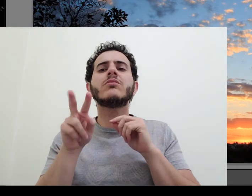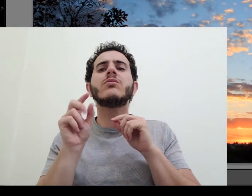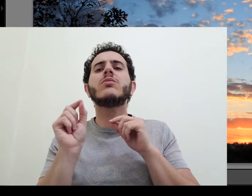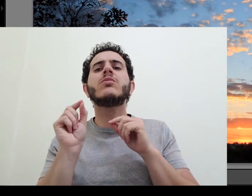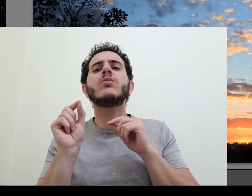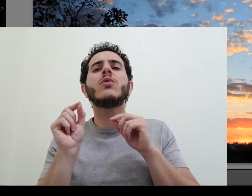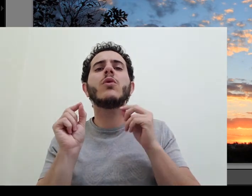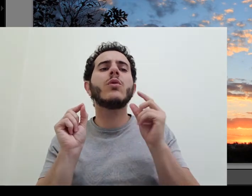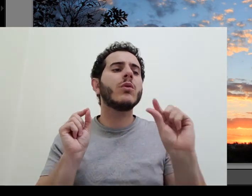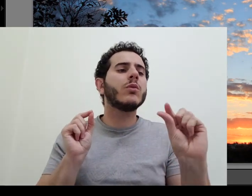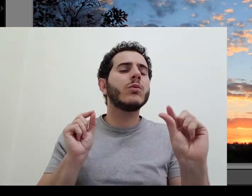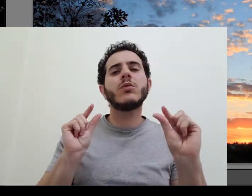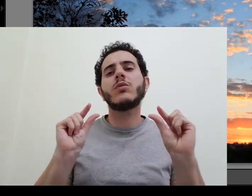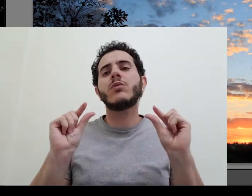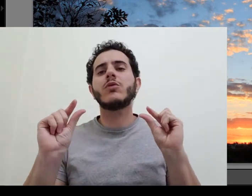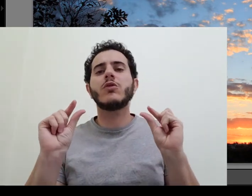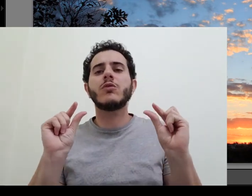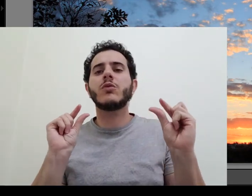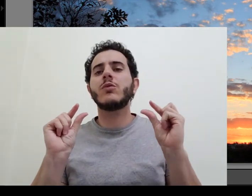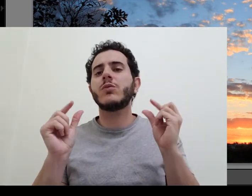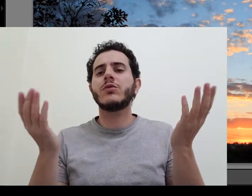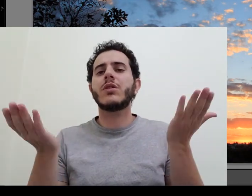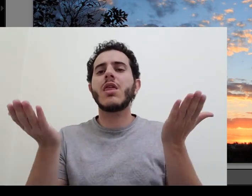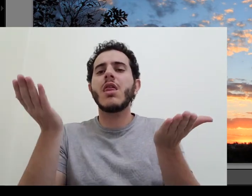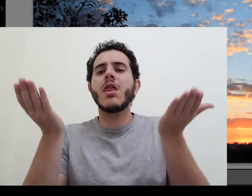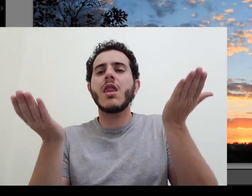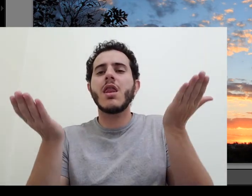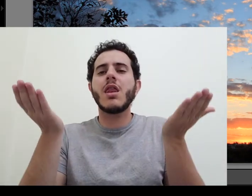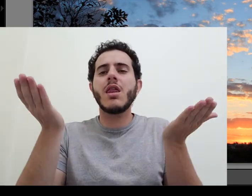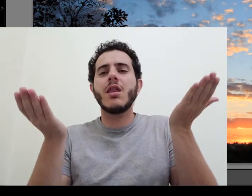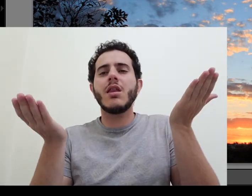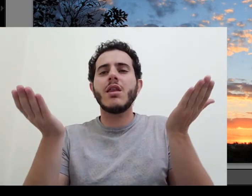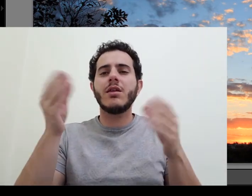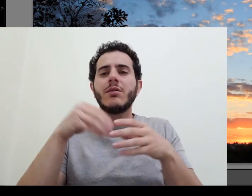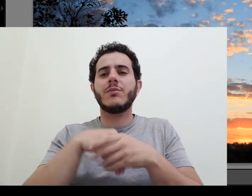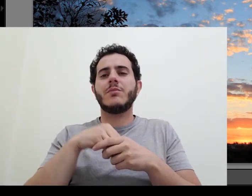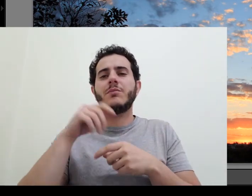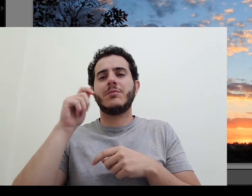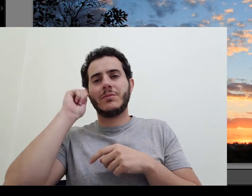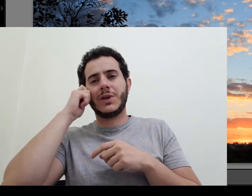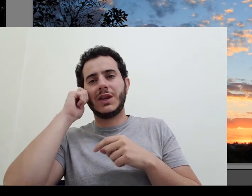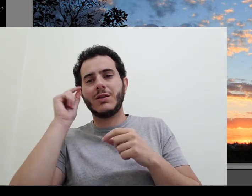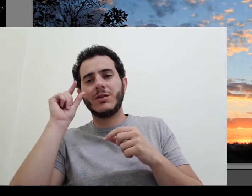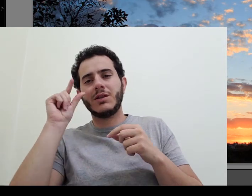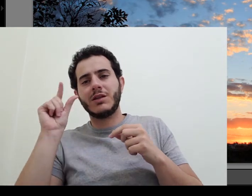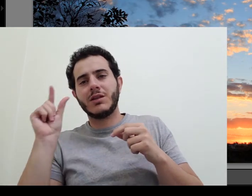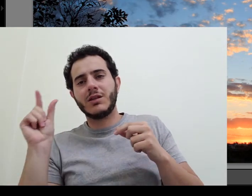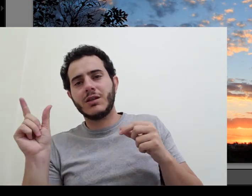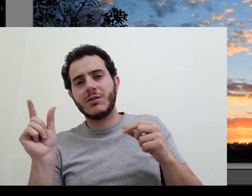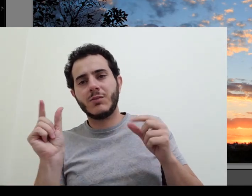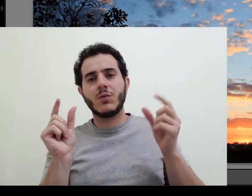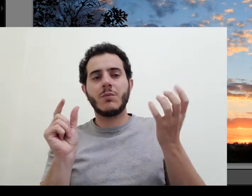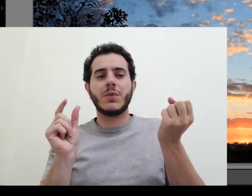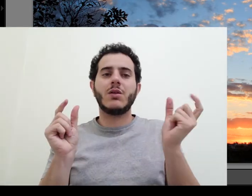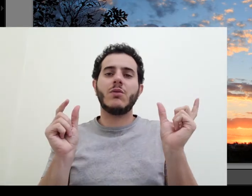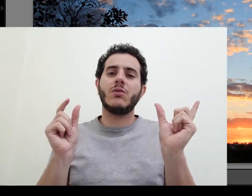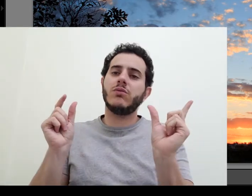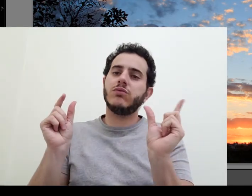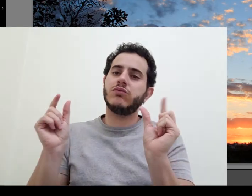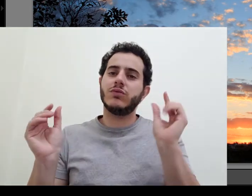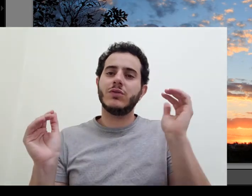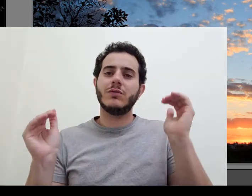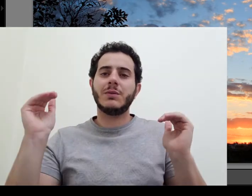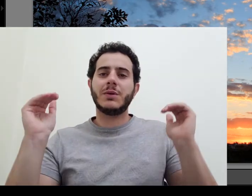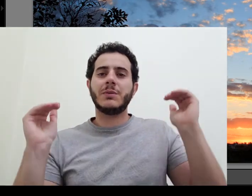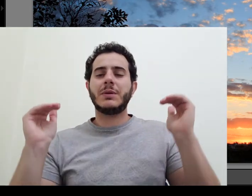aumentar um pouquinho os realces, aumentar um pouquinho as sombras, diminuir um pouquinho os brancos e diminuir também um pouquinho os pretos, tá? Que eu estou aumentando